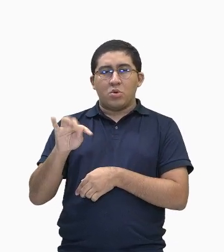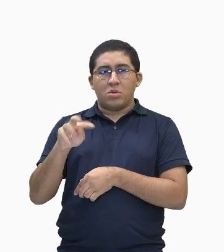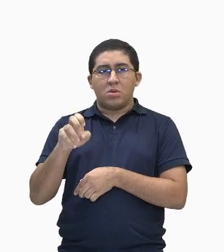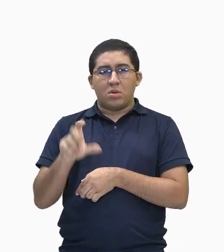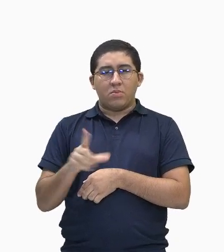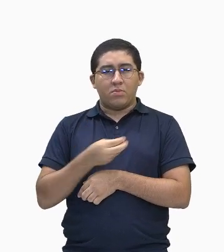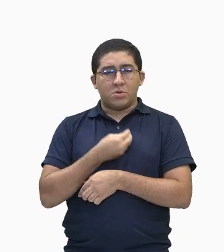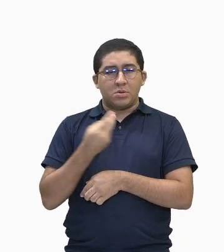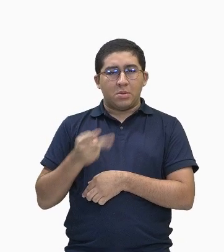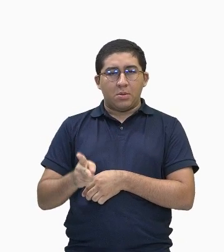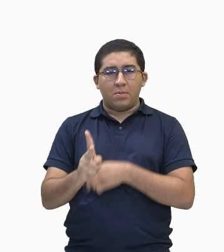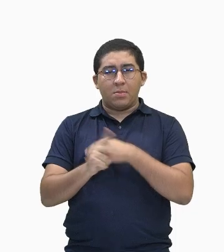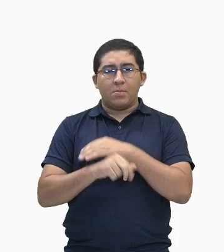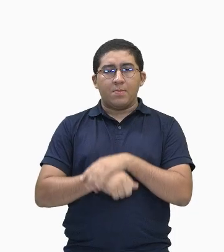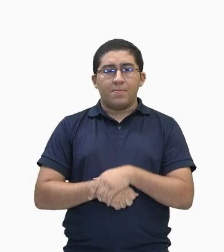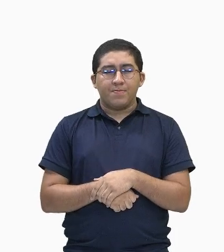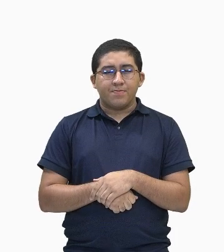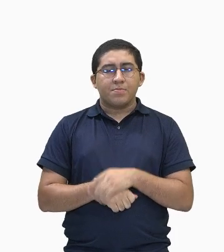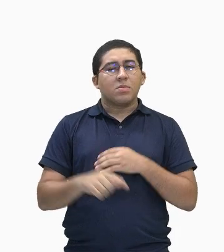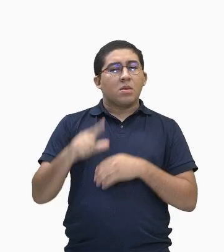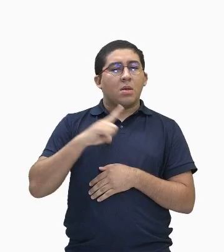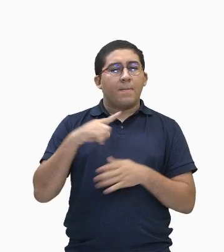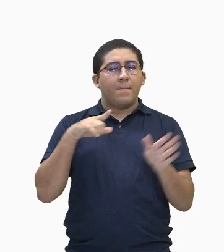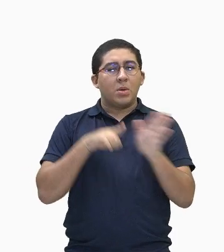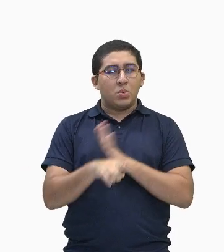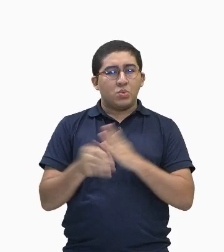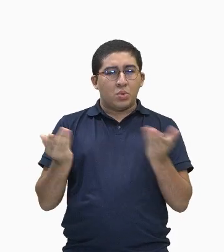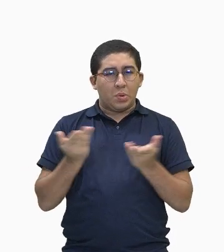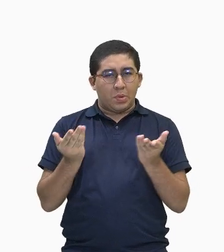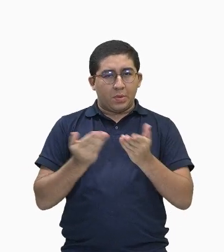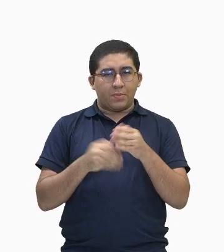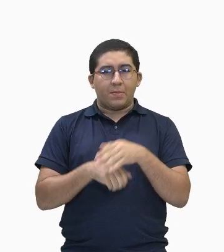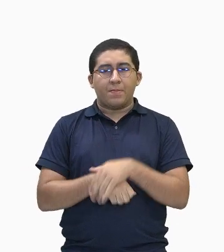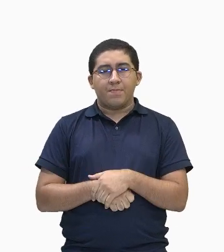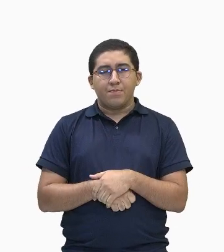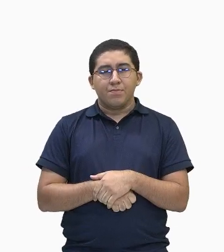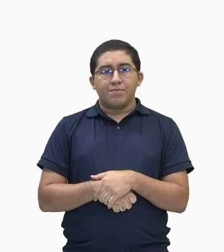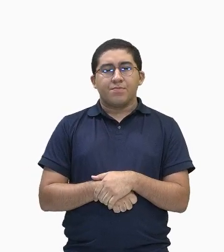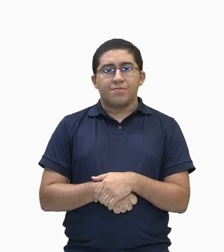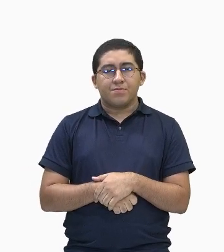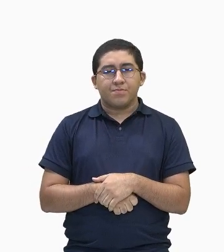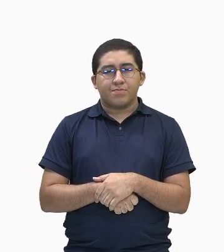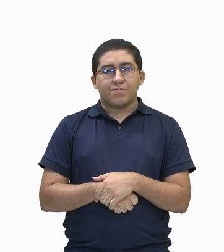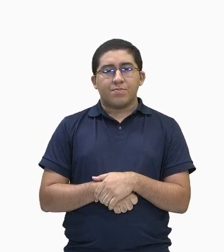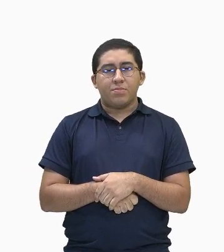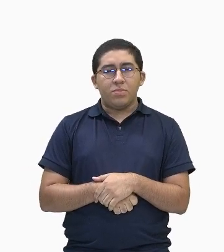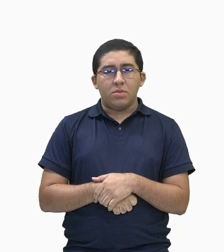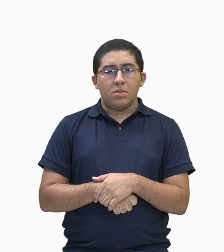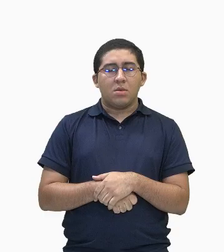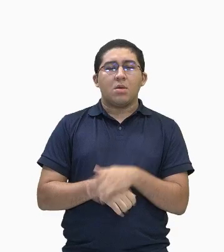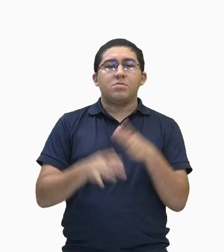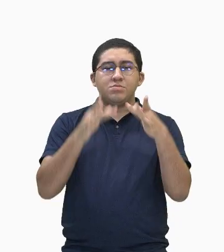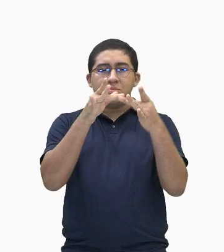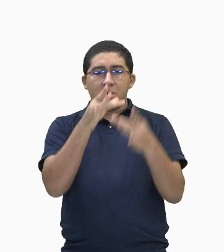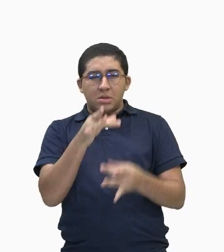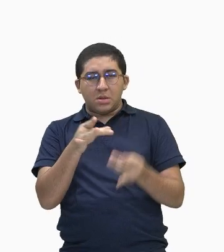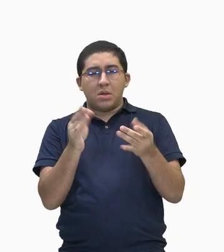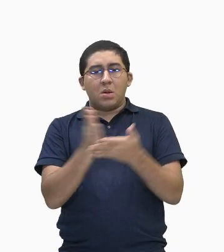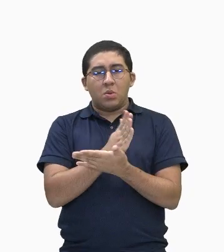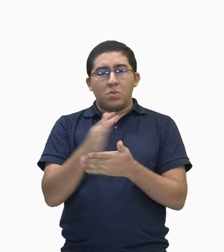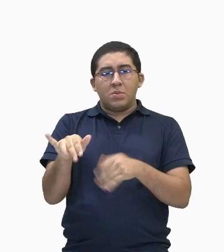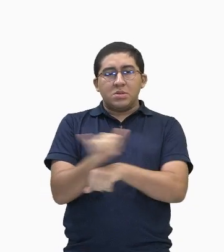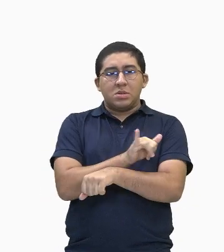Vamos agora para a pergunta. Eu detalhei para vocês aqui algumas estratégias de leitura que nós